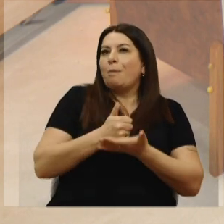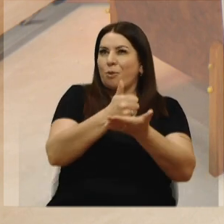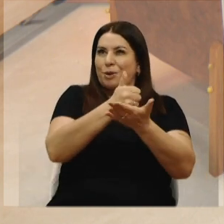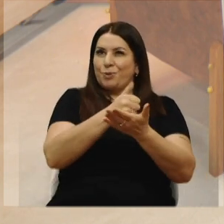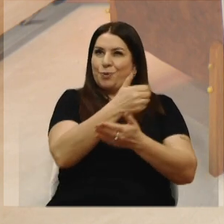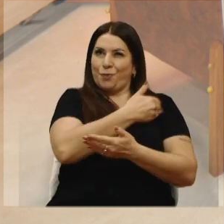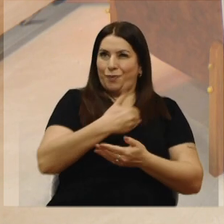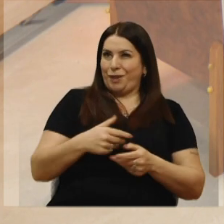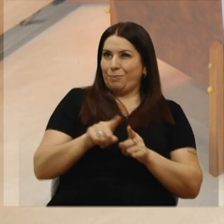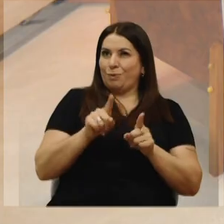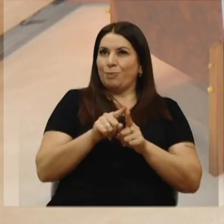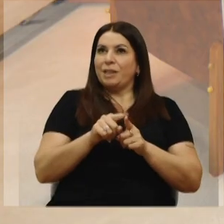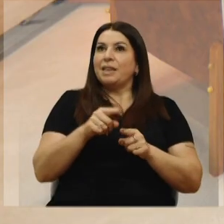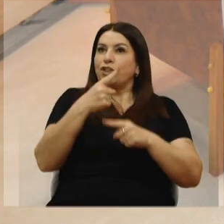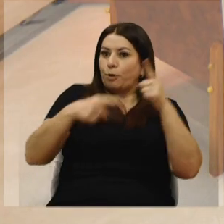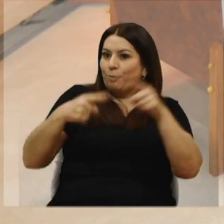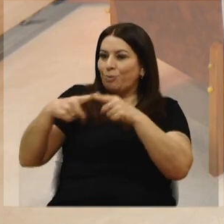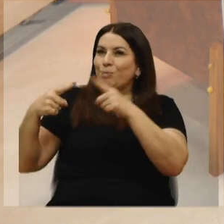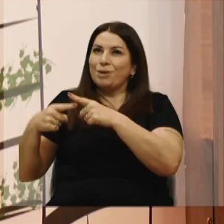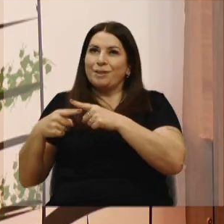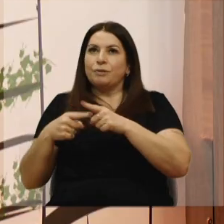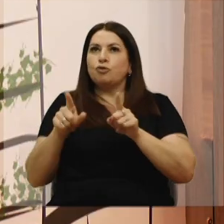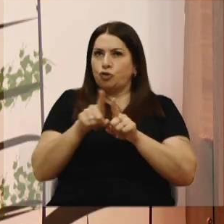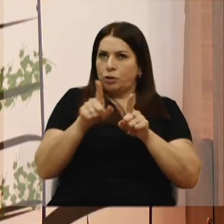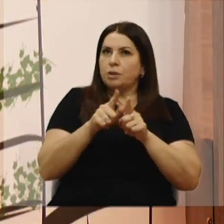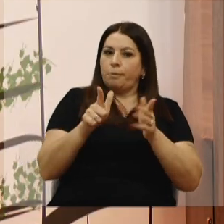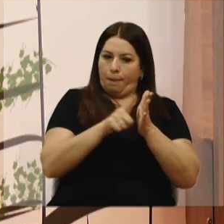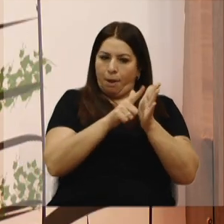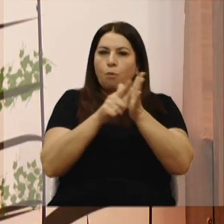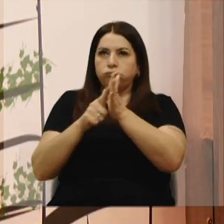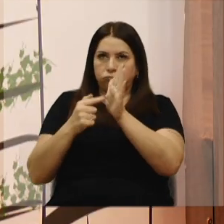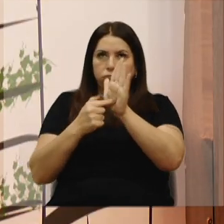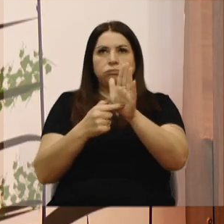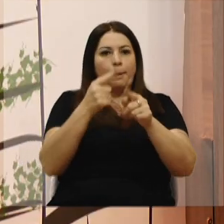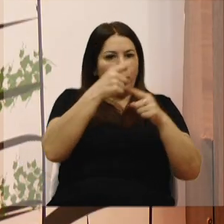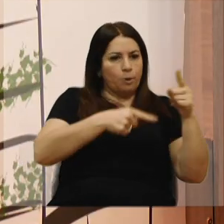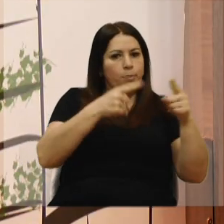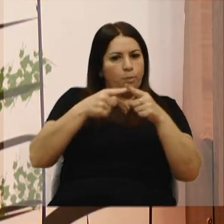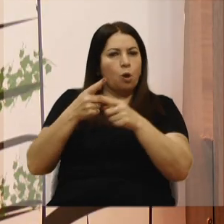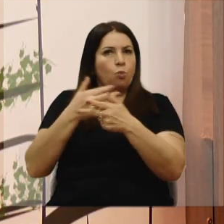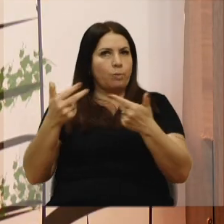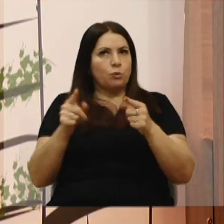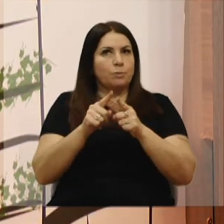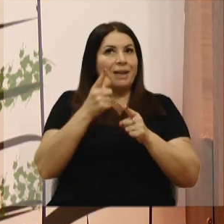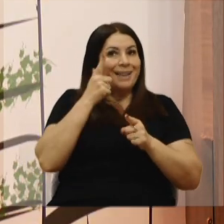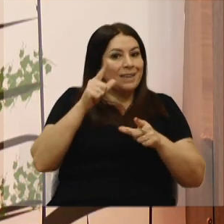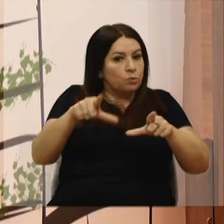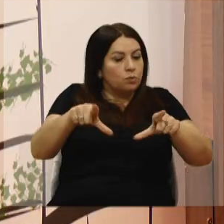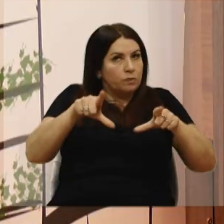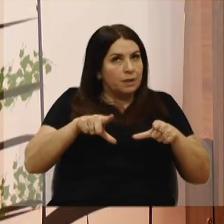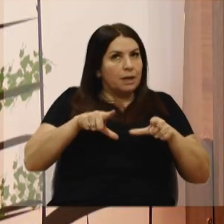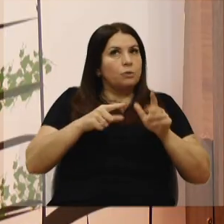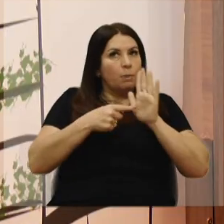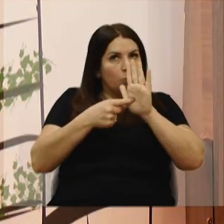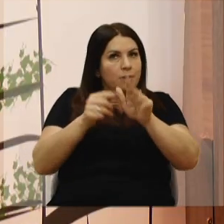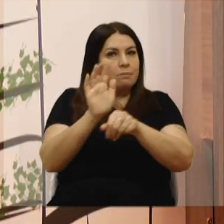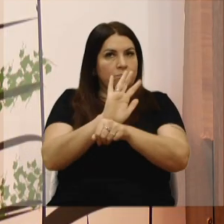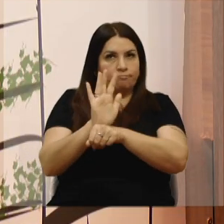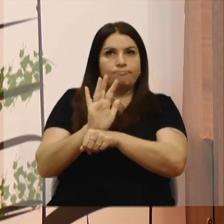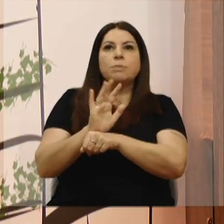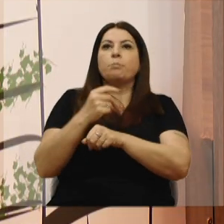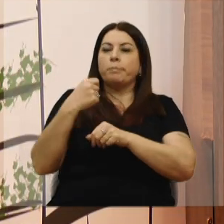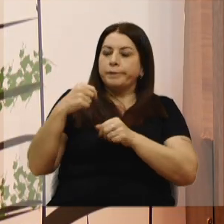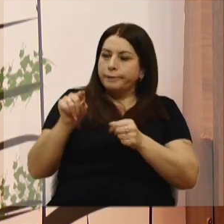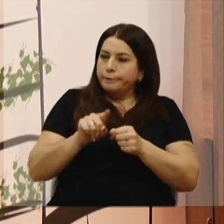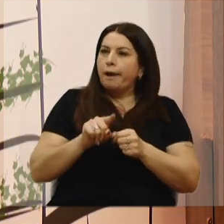pró-governo, né, nesses filmes, até porque ele enfrentava a censura. A gente tem lá as fichas e requisições de censura, né? Então, para ele ganhar o certificado de exibição